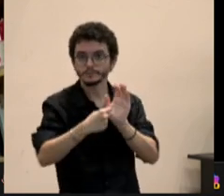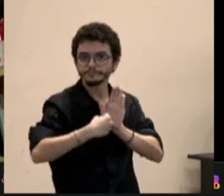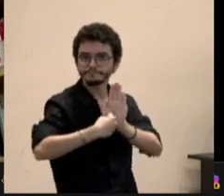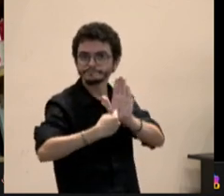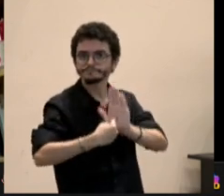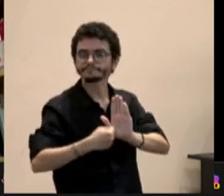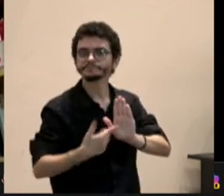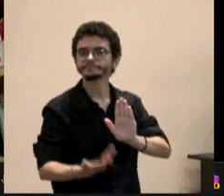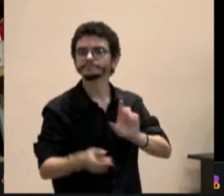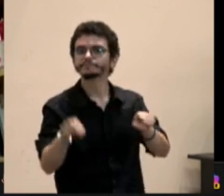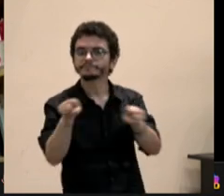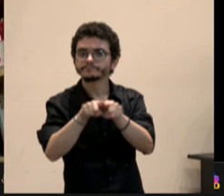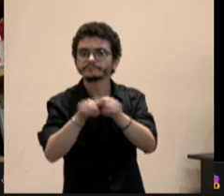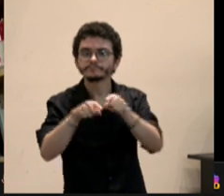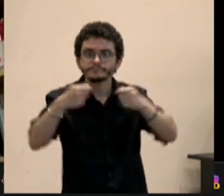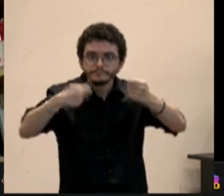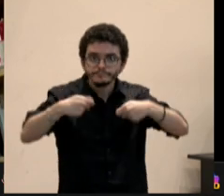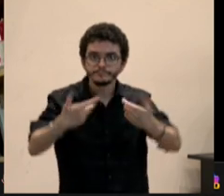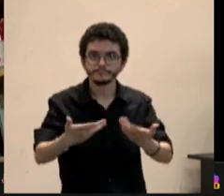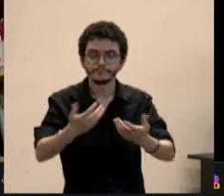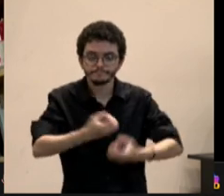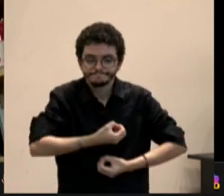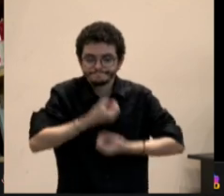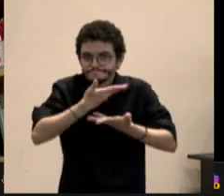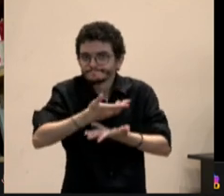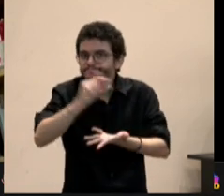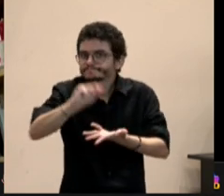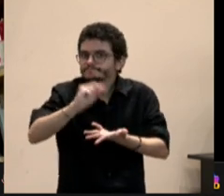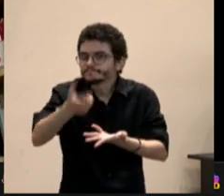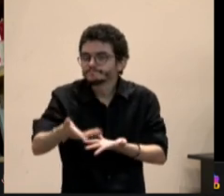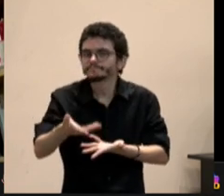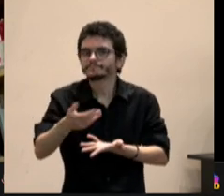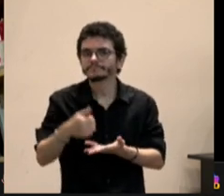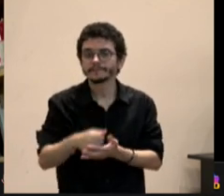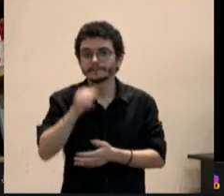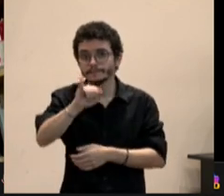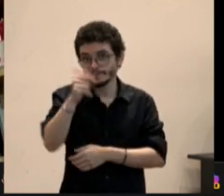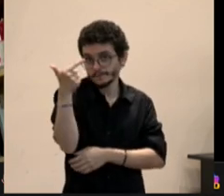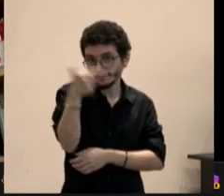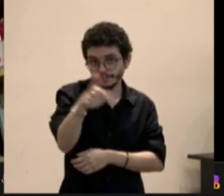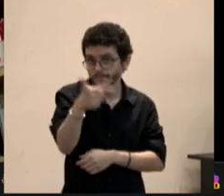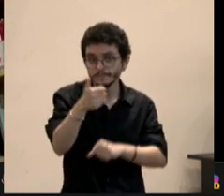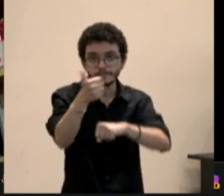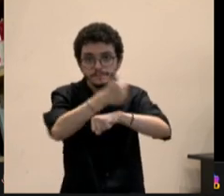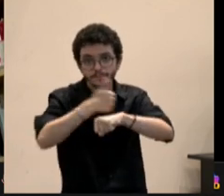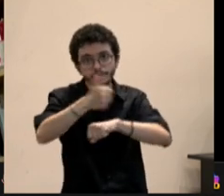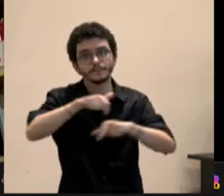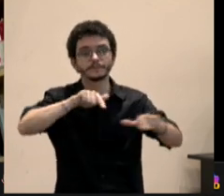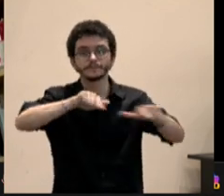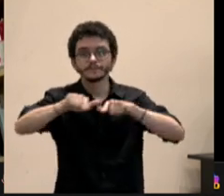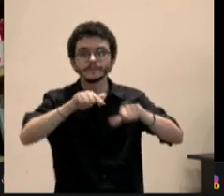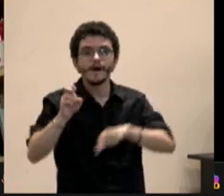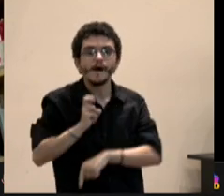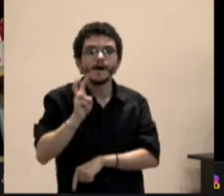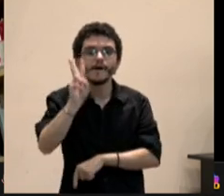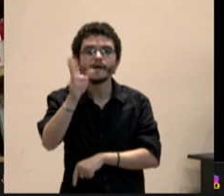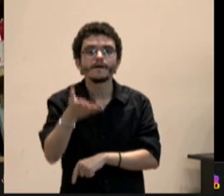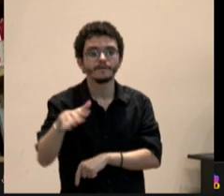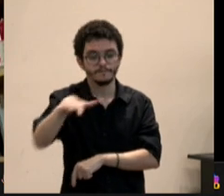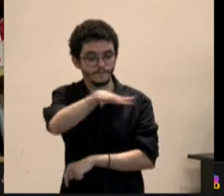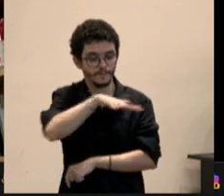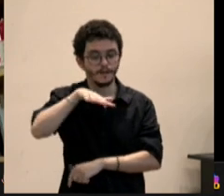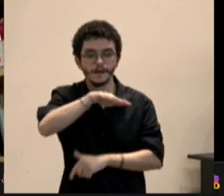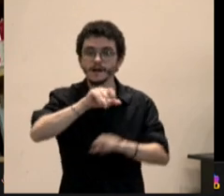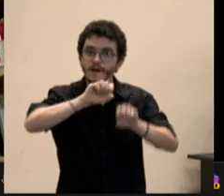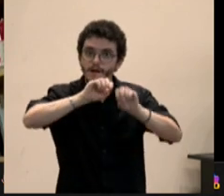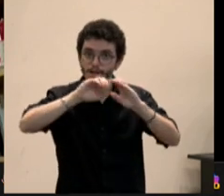indicadores também precisa expressar que sem profissionais e trabalhadores valorizados no espaço